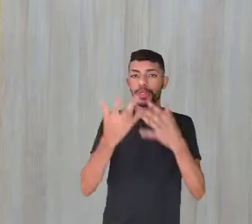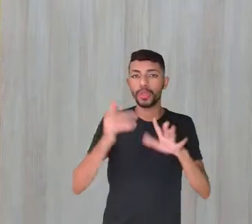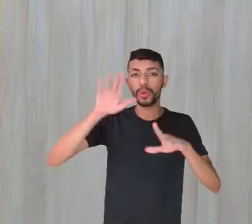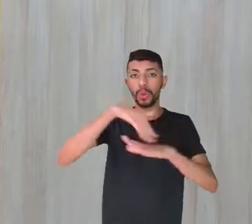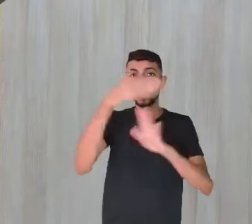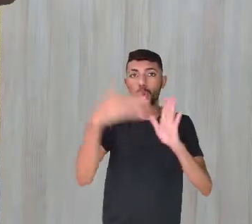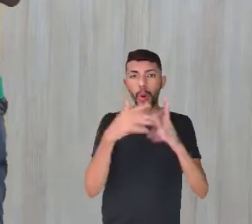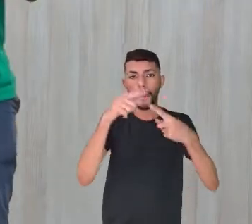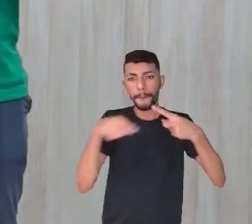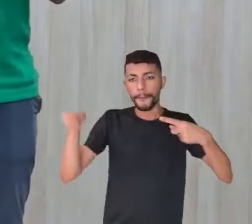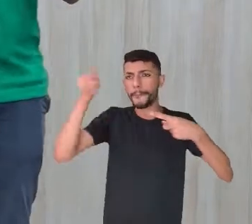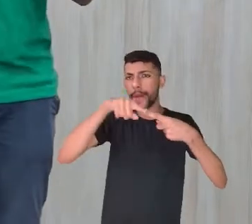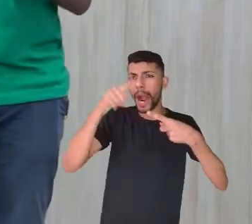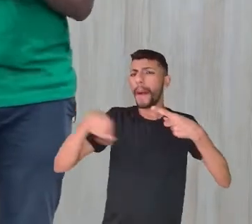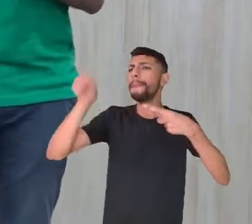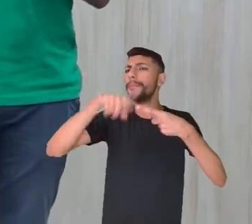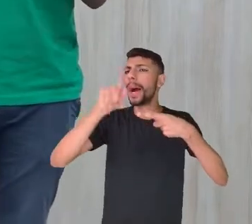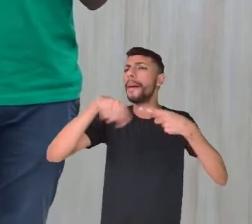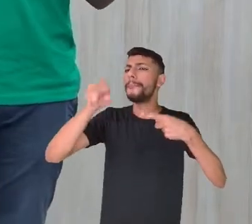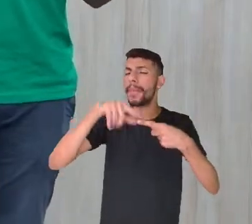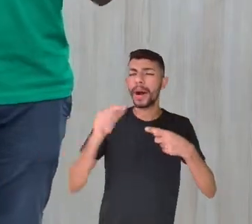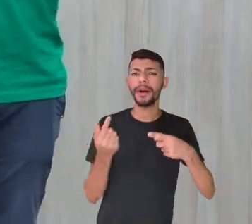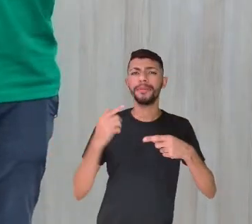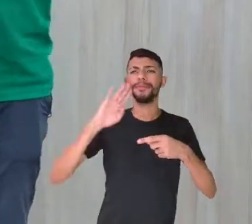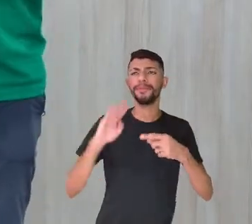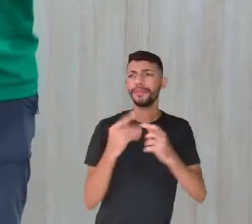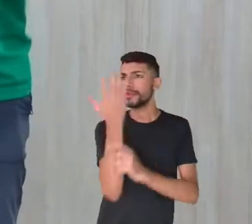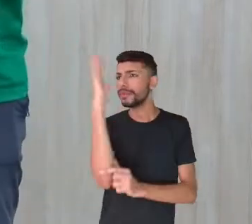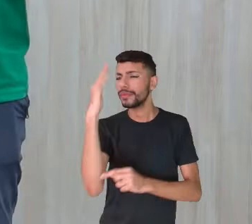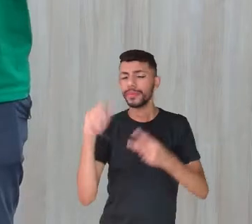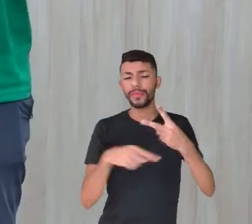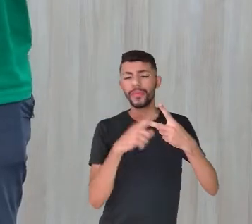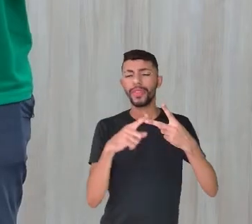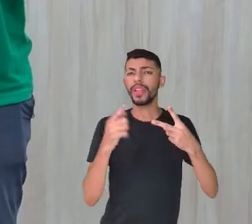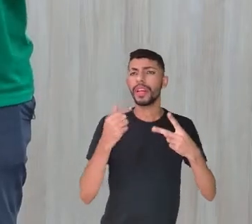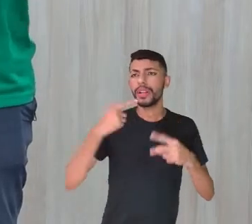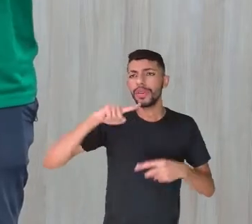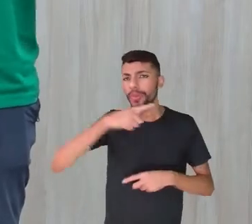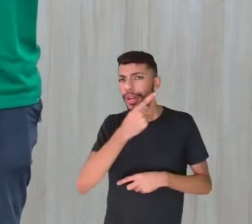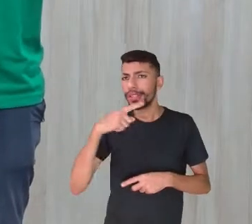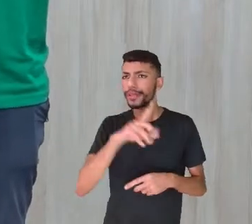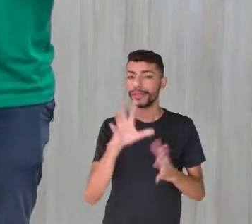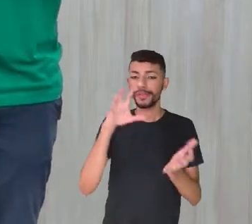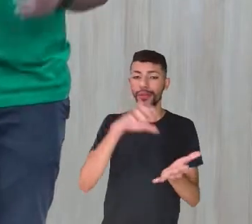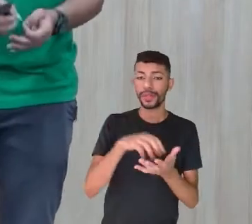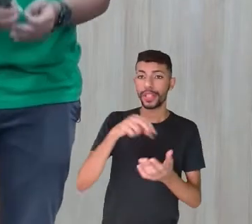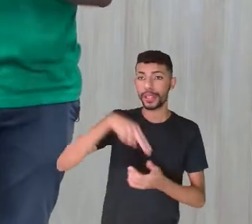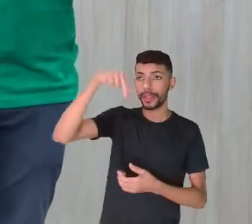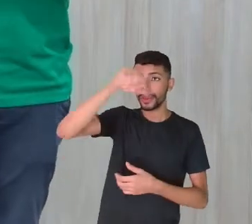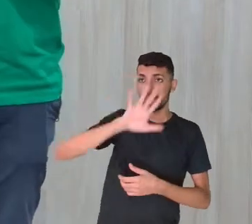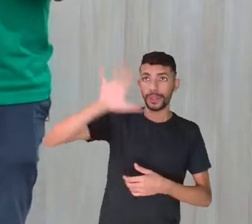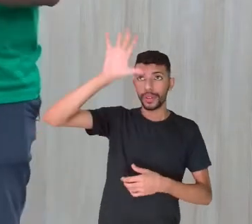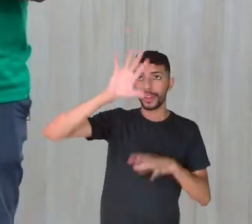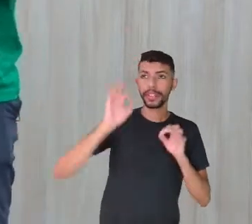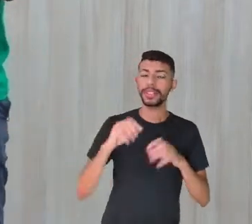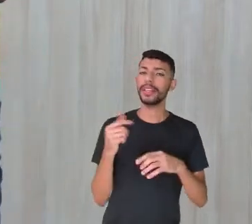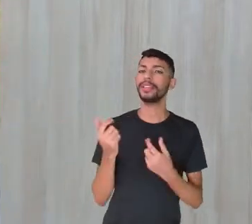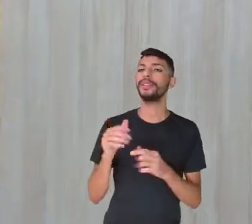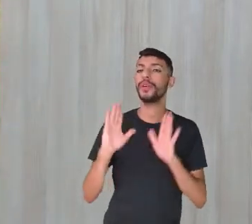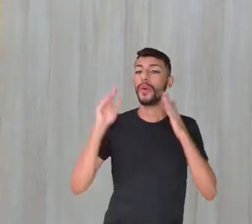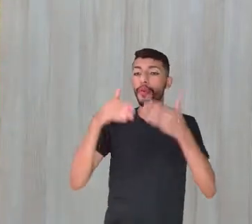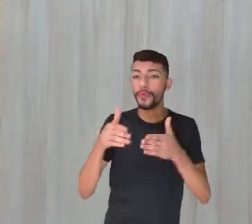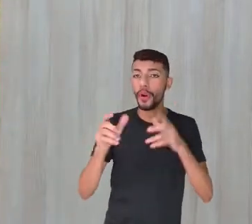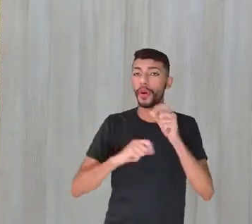da cana-de-açúcar, que foram, né, centralizados na região Nordeste, aí, com destaque para Salvador e